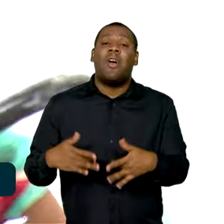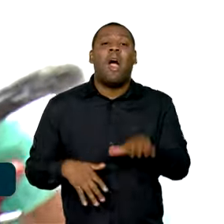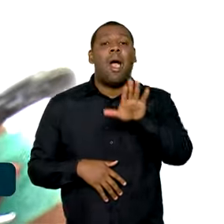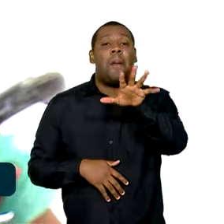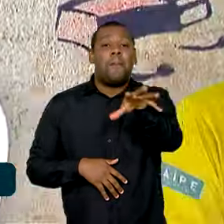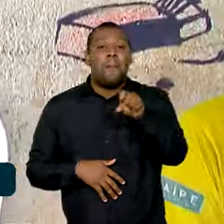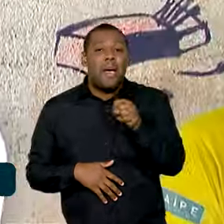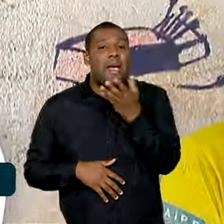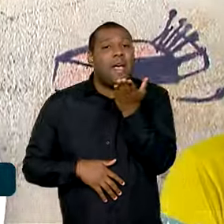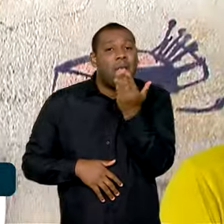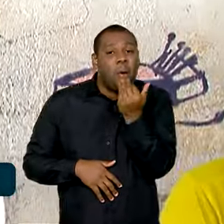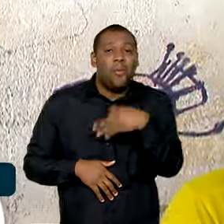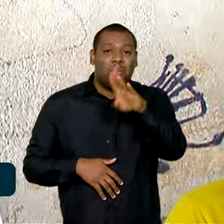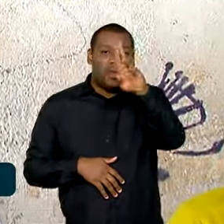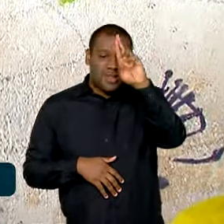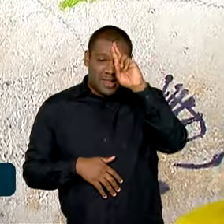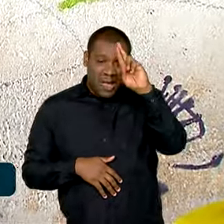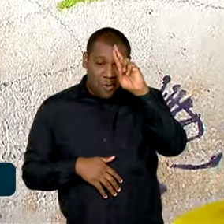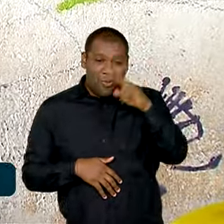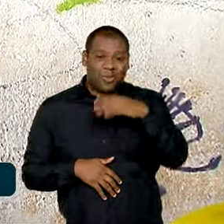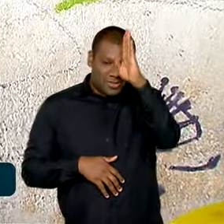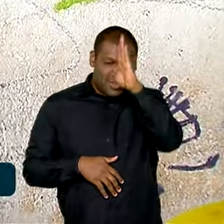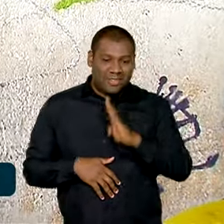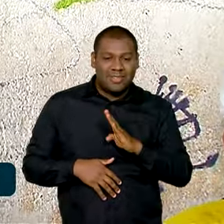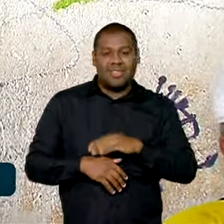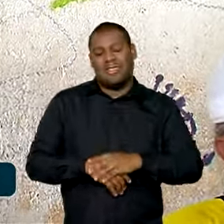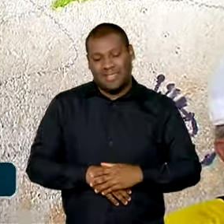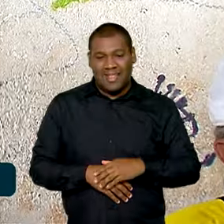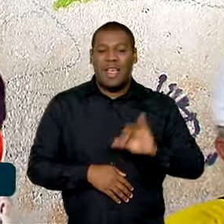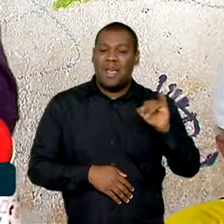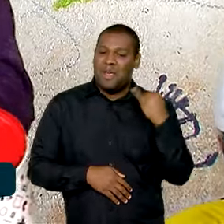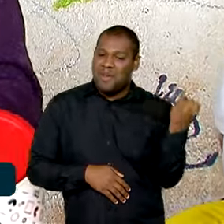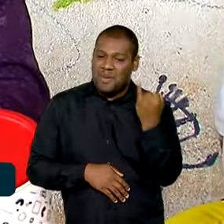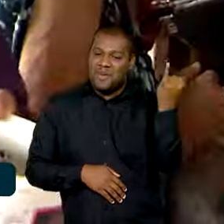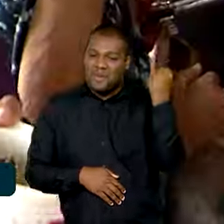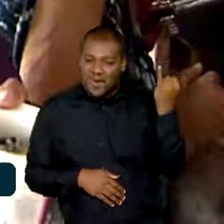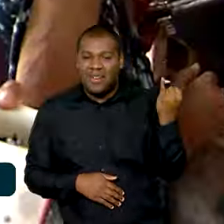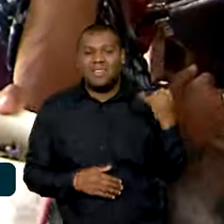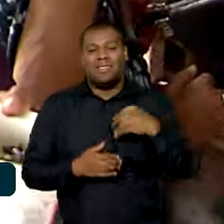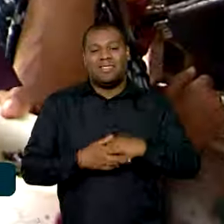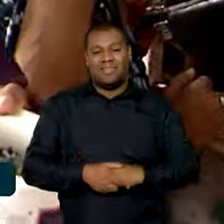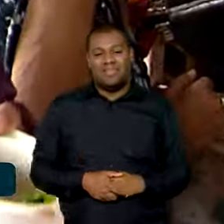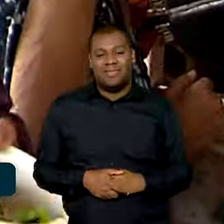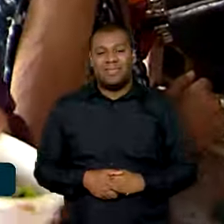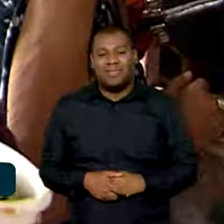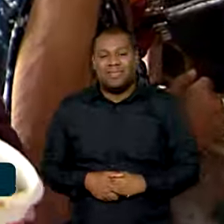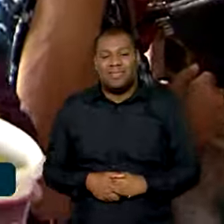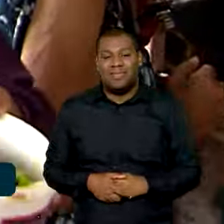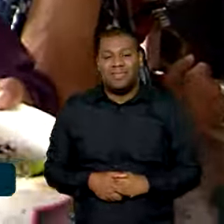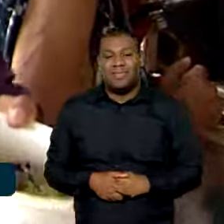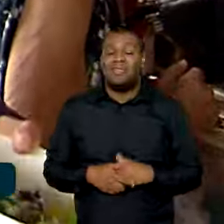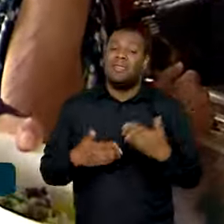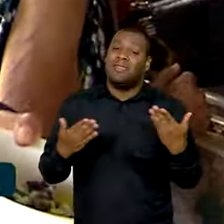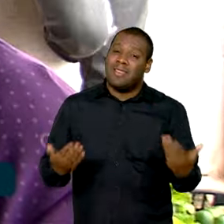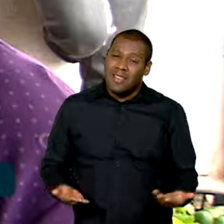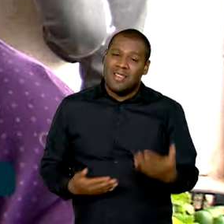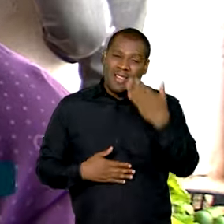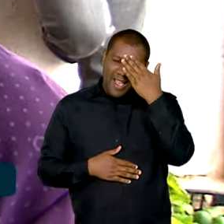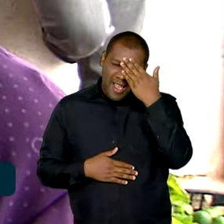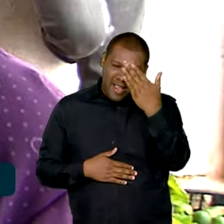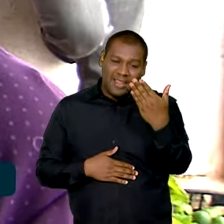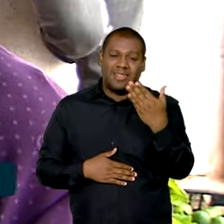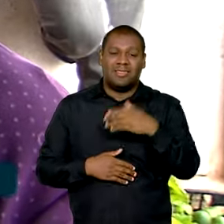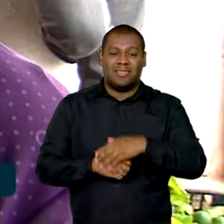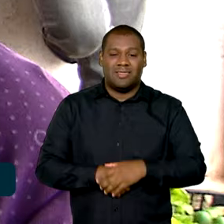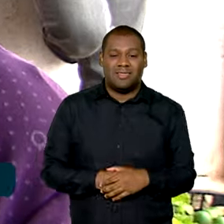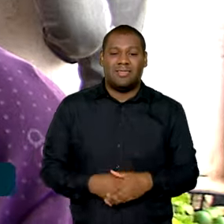família toda. Uma ajuda importante e uma economia. E não é só o bolso que agradece.